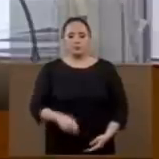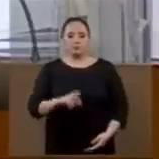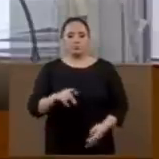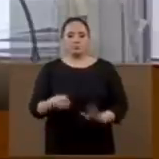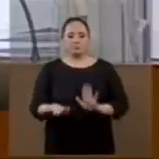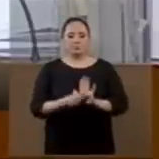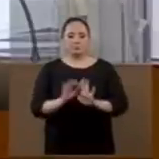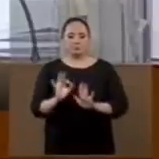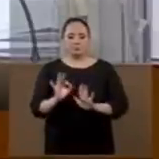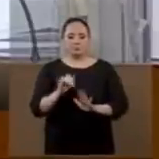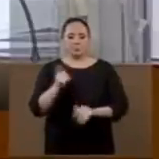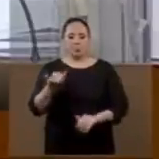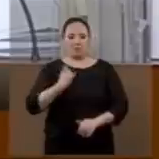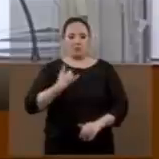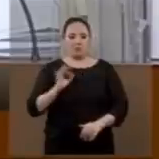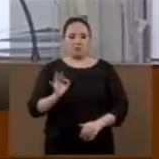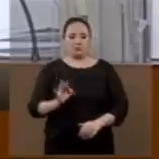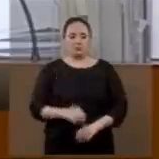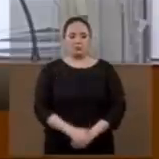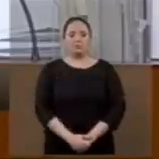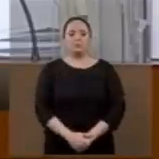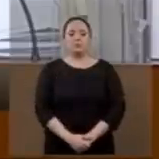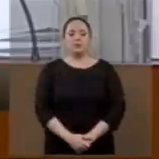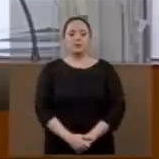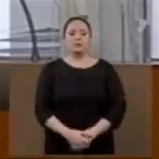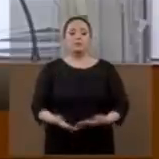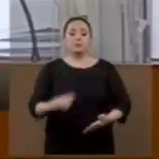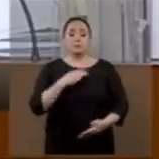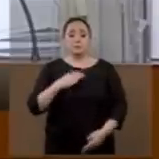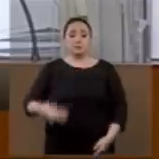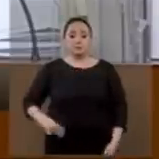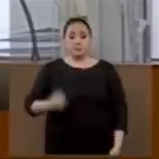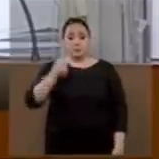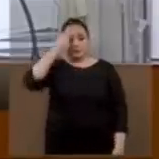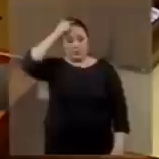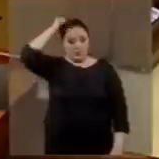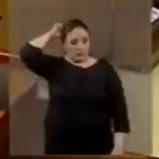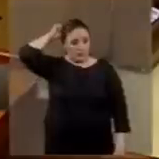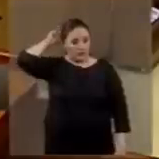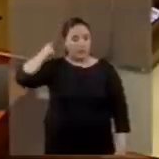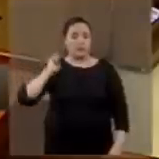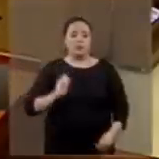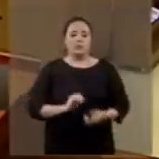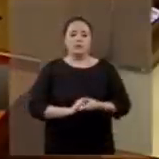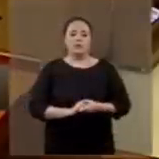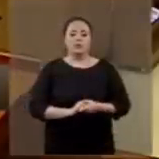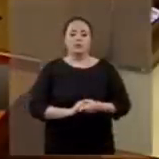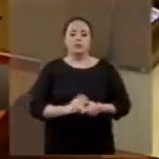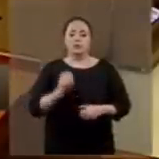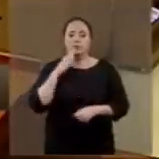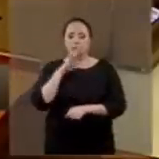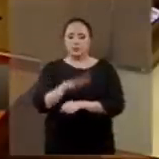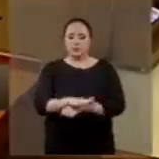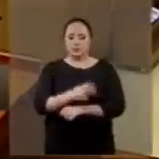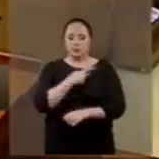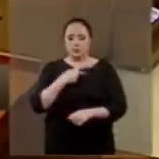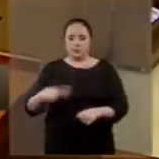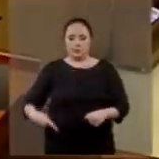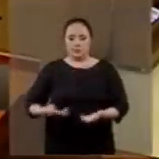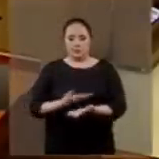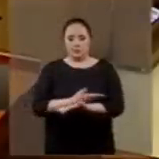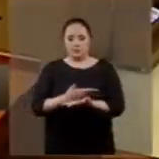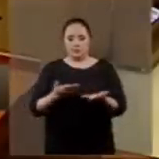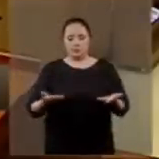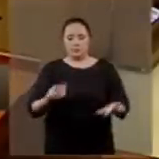Vossa Excelência. E concedo a palavra ao ministro Alexandre de Moraes. Boa tarde, presidente, ministra